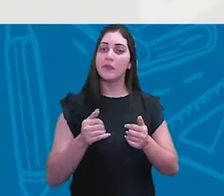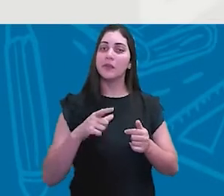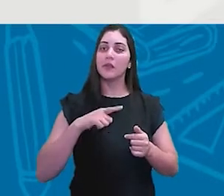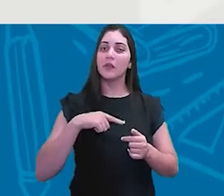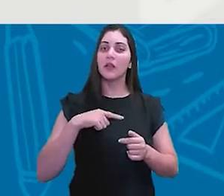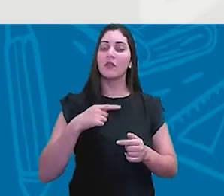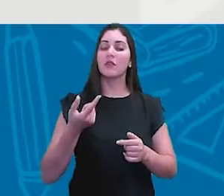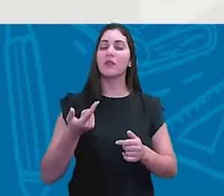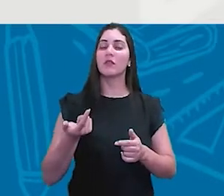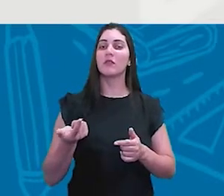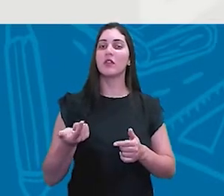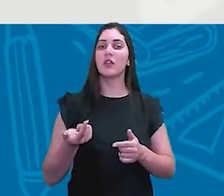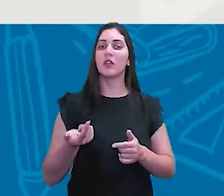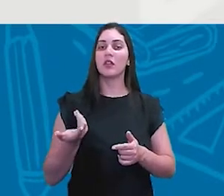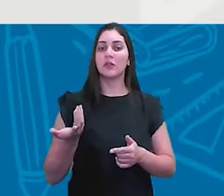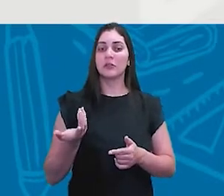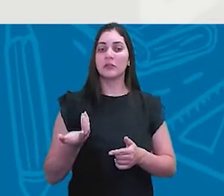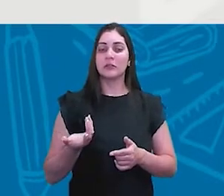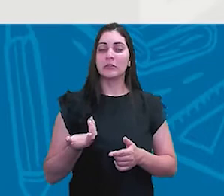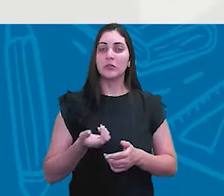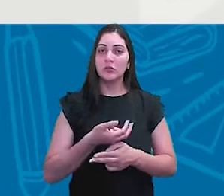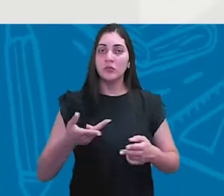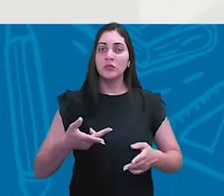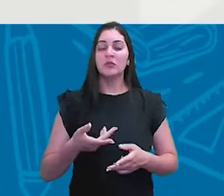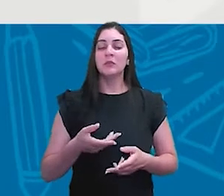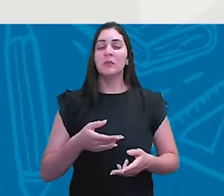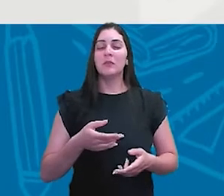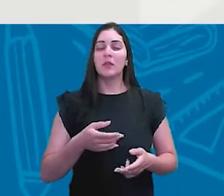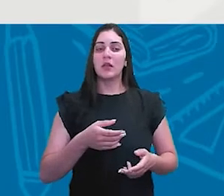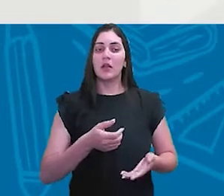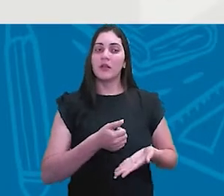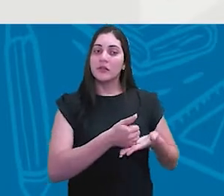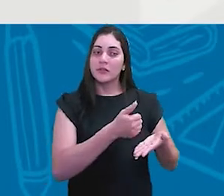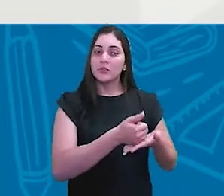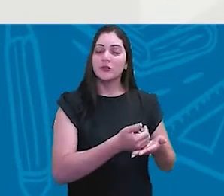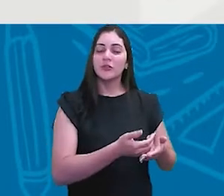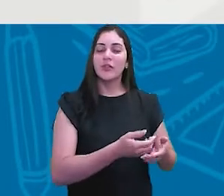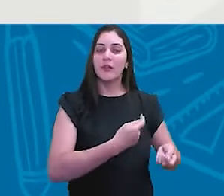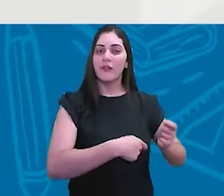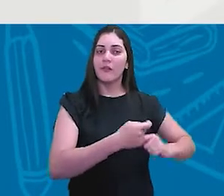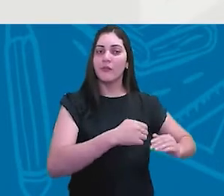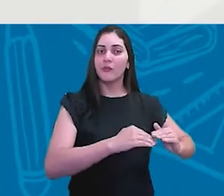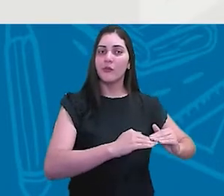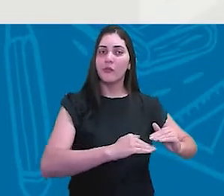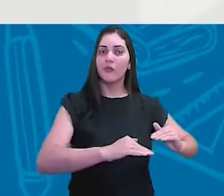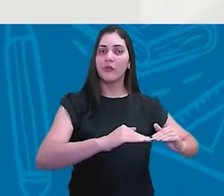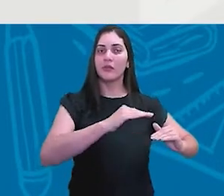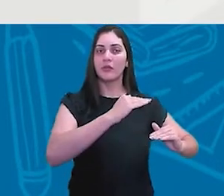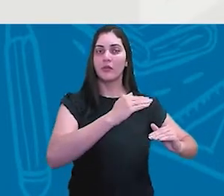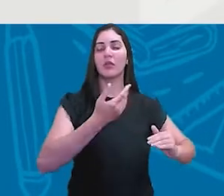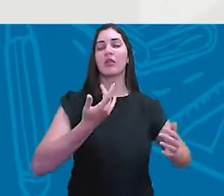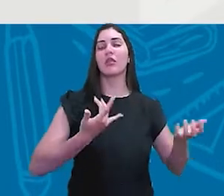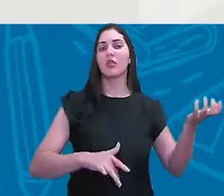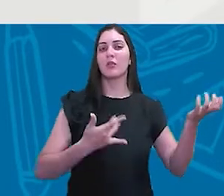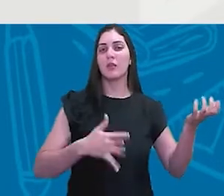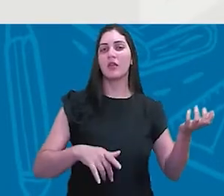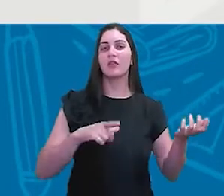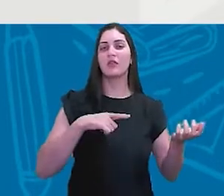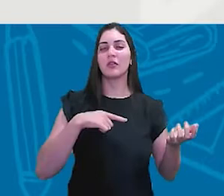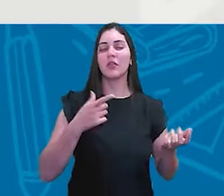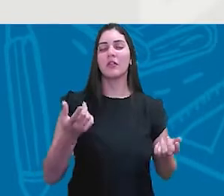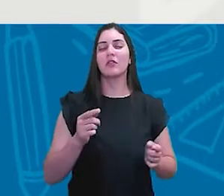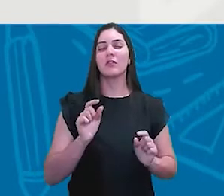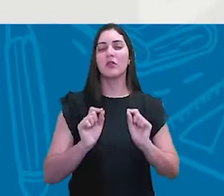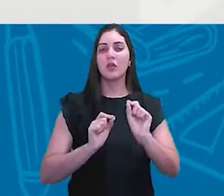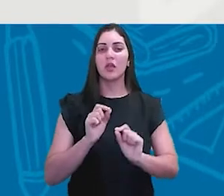para restaurar um pouco da economia do México, né, que estava bem cambaleando. Isso ficou conhecido na história como efeito tequila, né? Parecia que o México